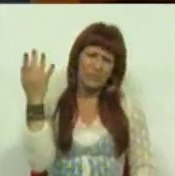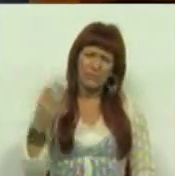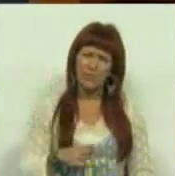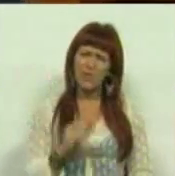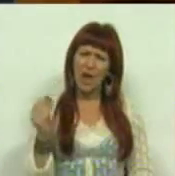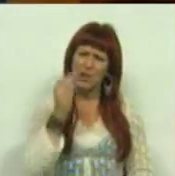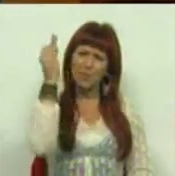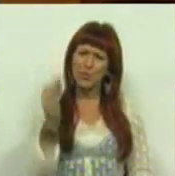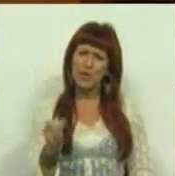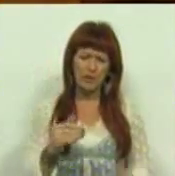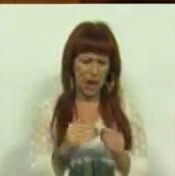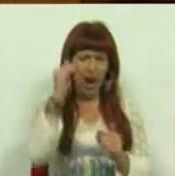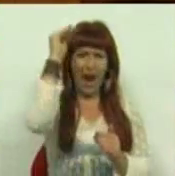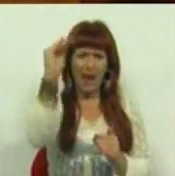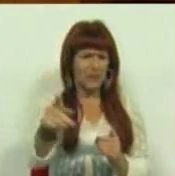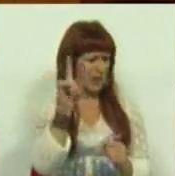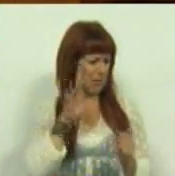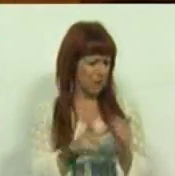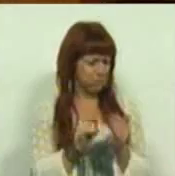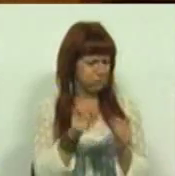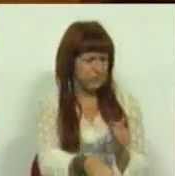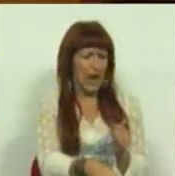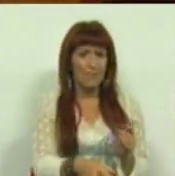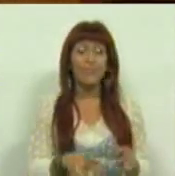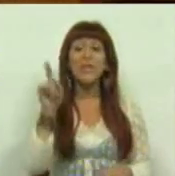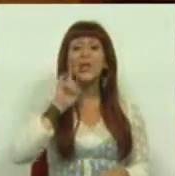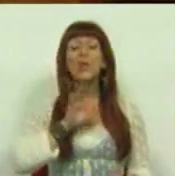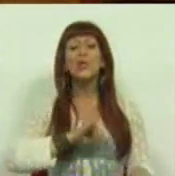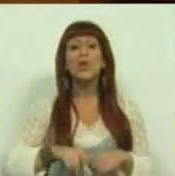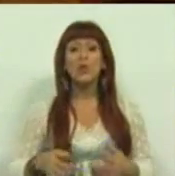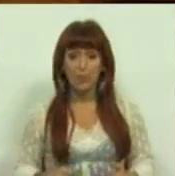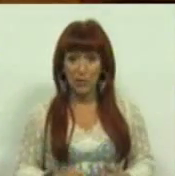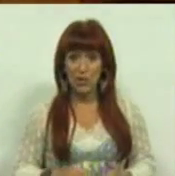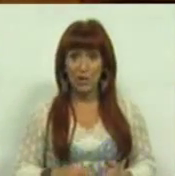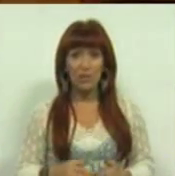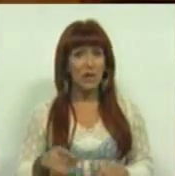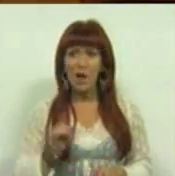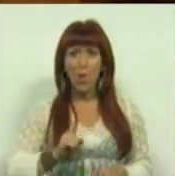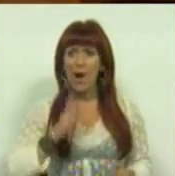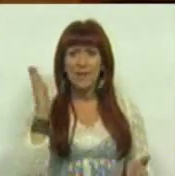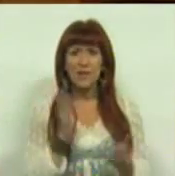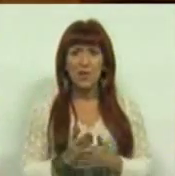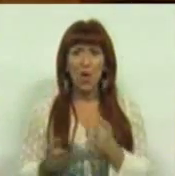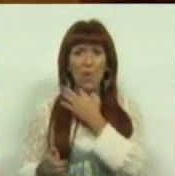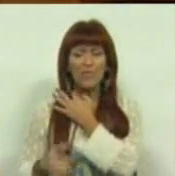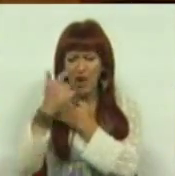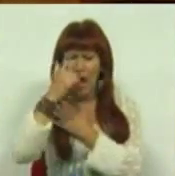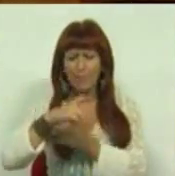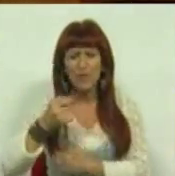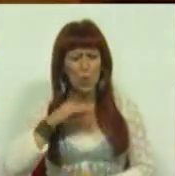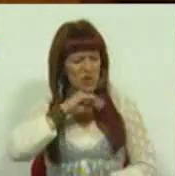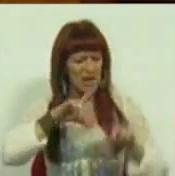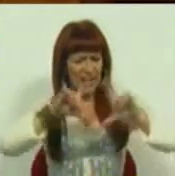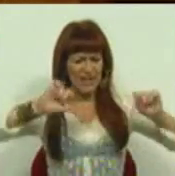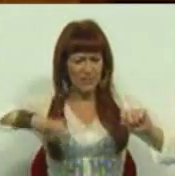10% acima desse confisco. Senhoras e senhores deputados, não são apenas os cidadãos a